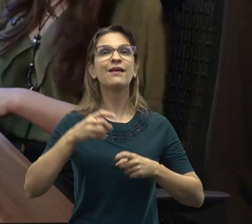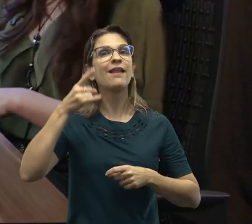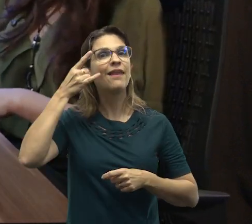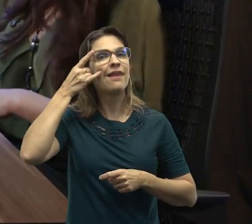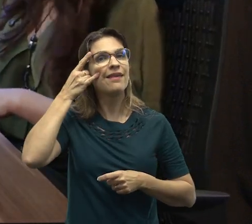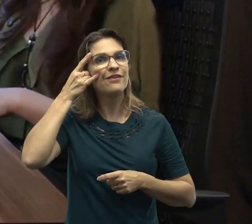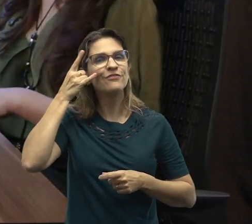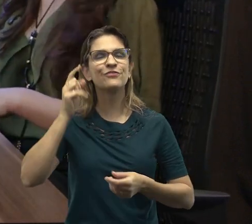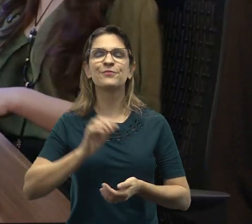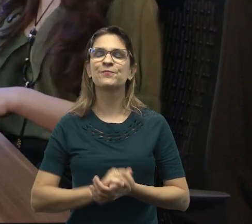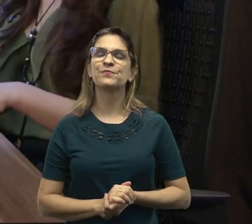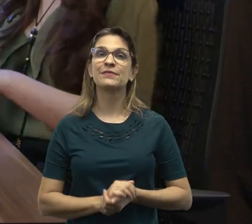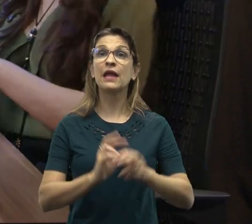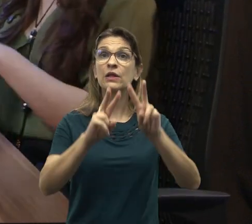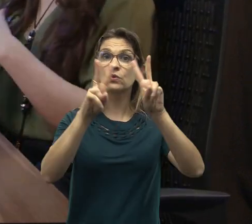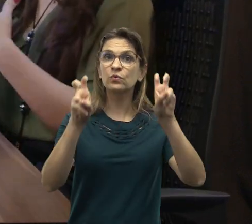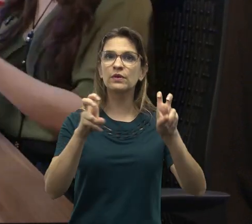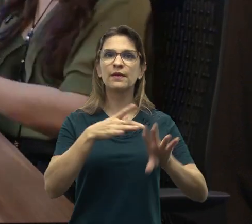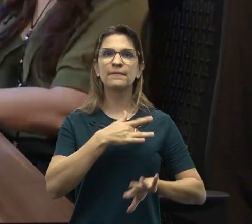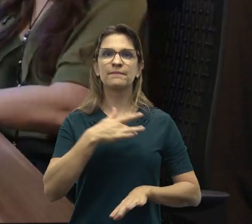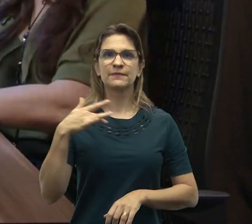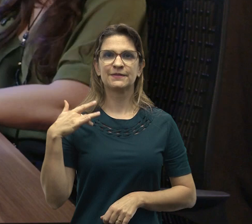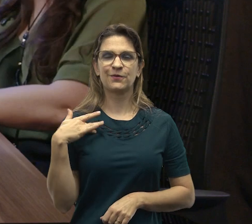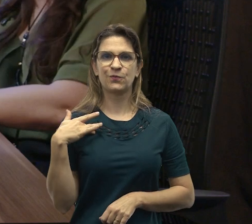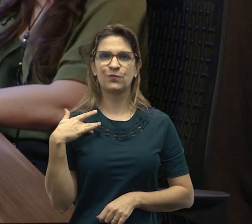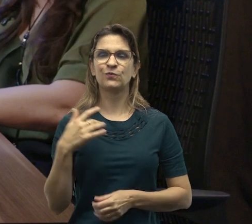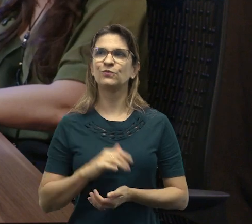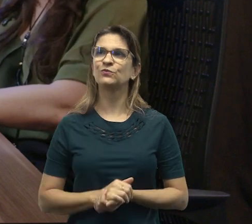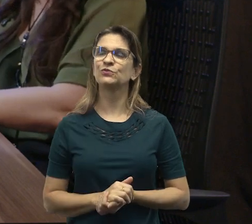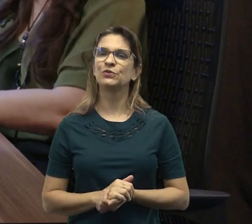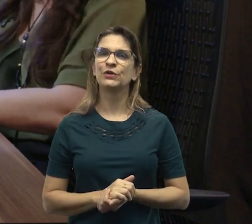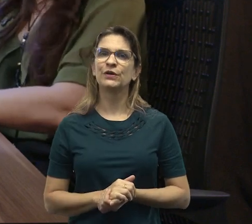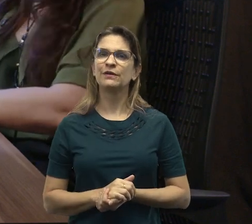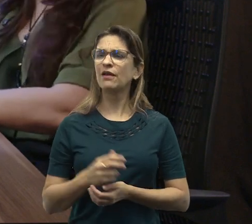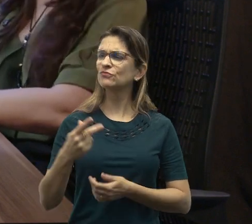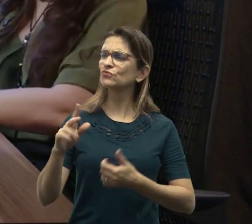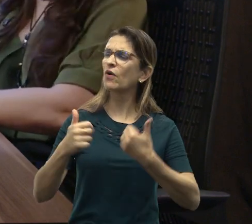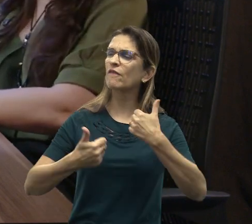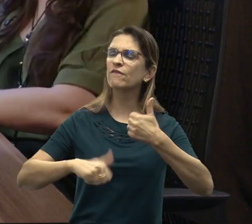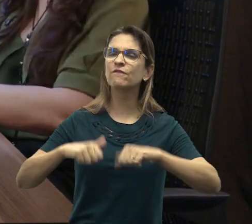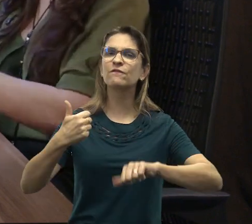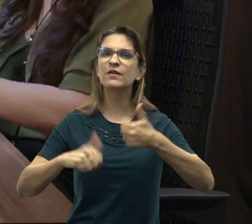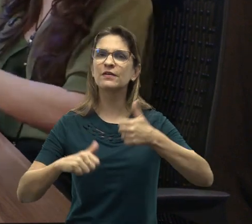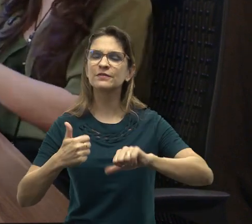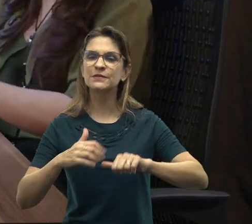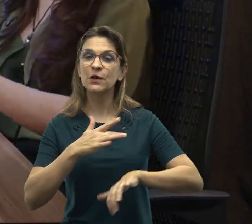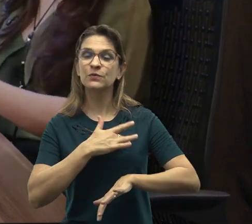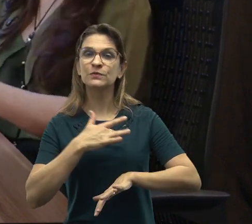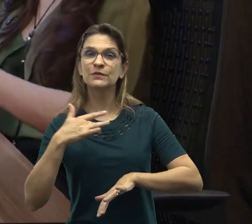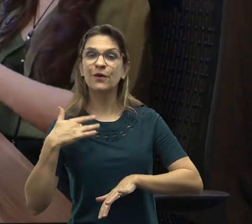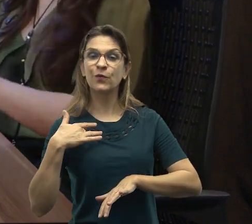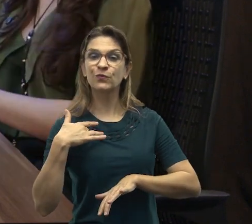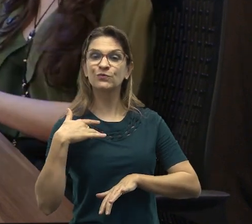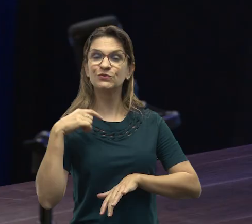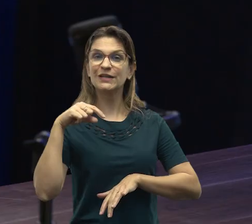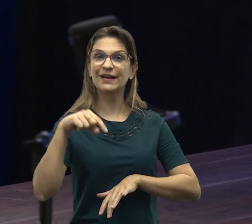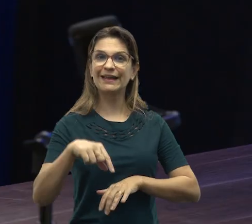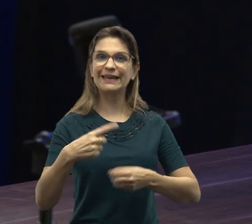da saúde, qual que é a sua avaliação né, da saúde do nosso município? O que precisa